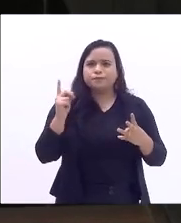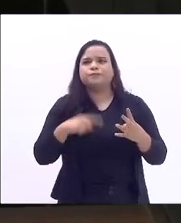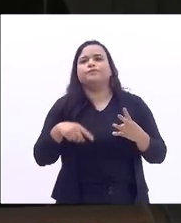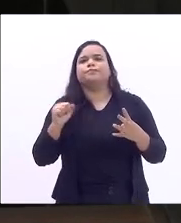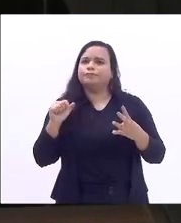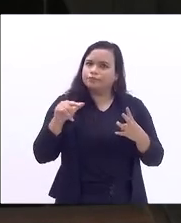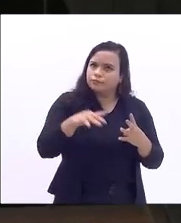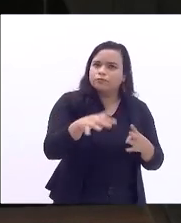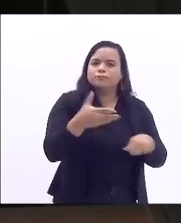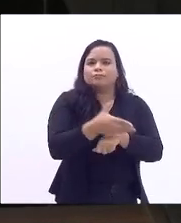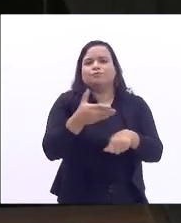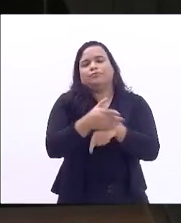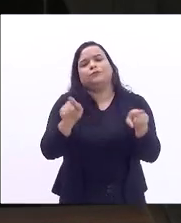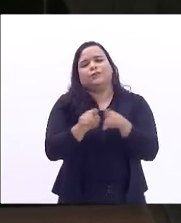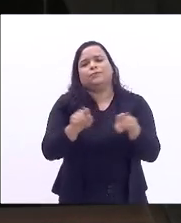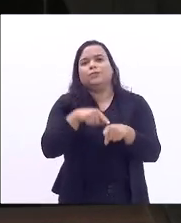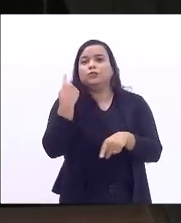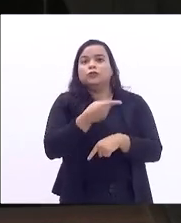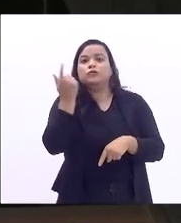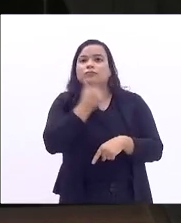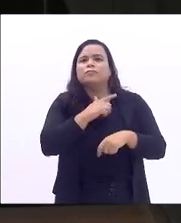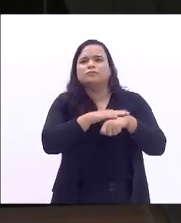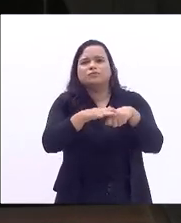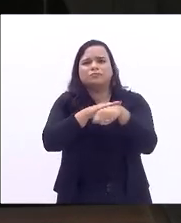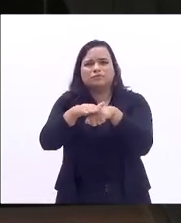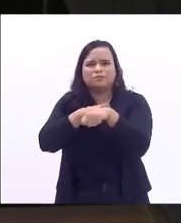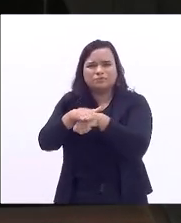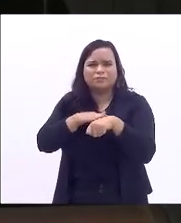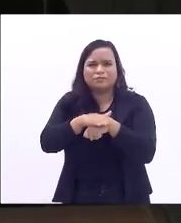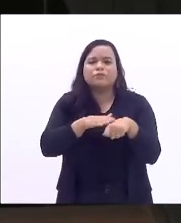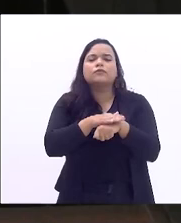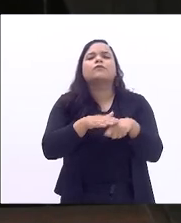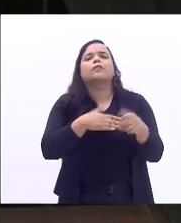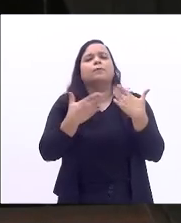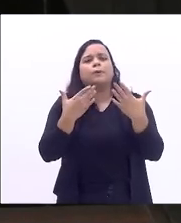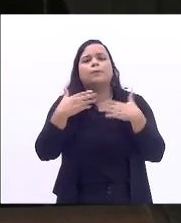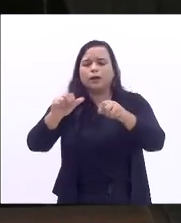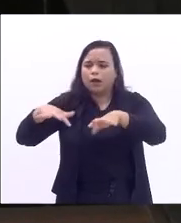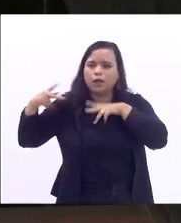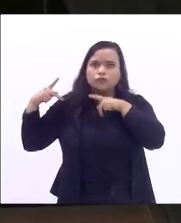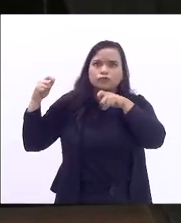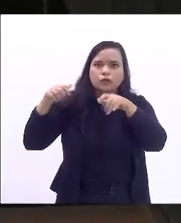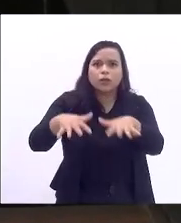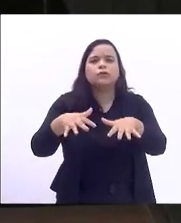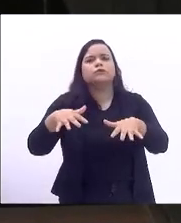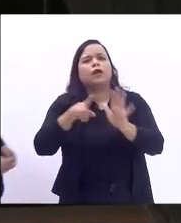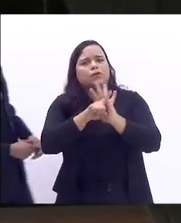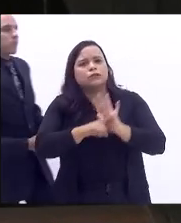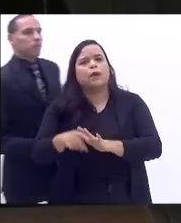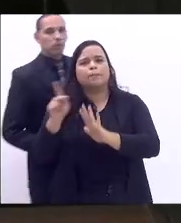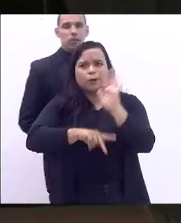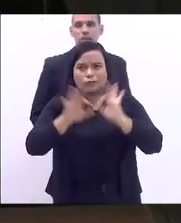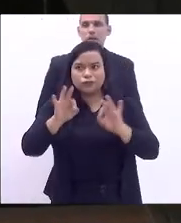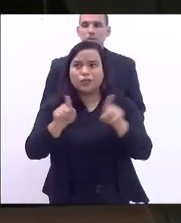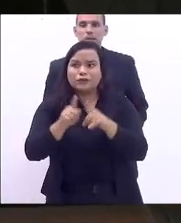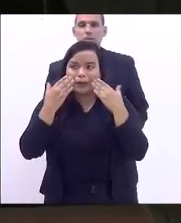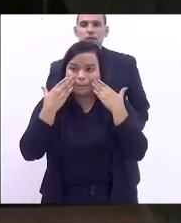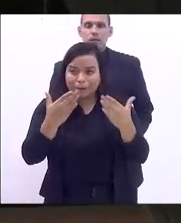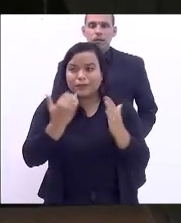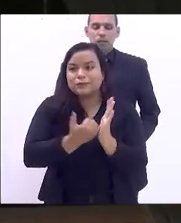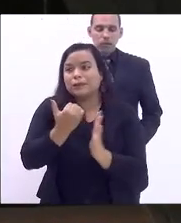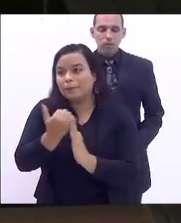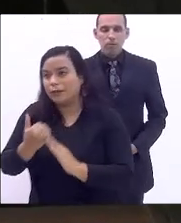né para que a gente então pudesse através de audiência pública examinar o projeto e apresentar a análise